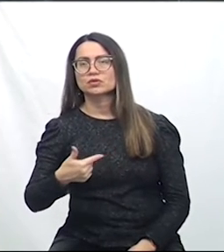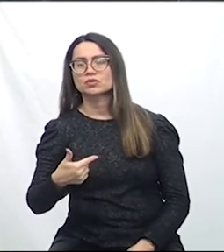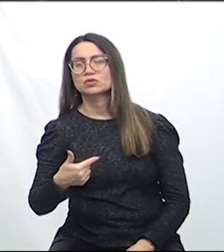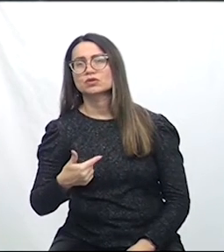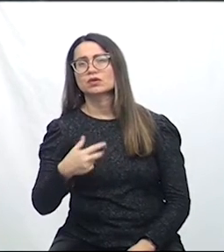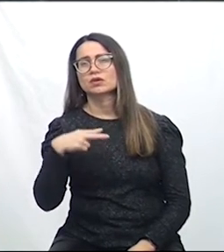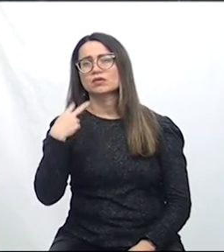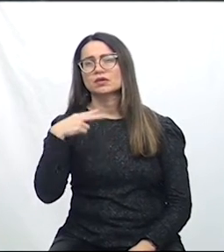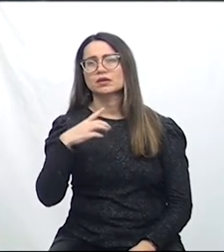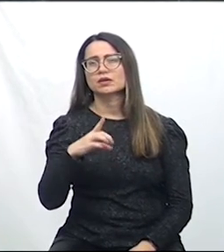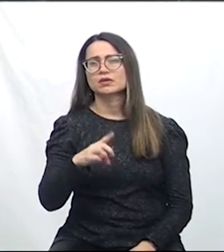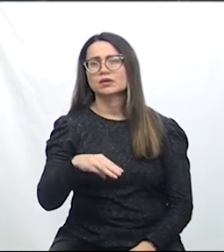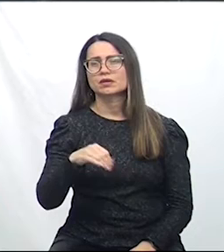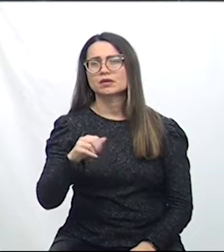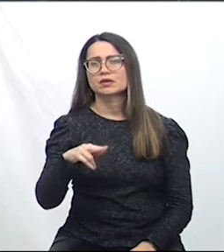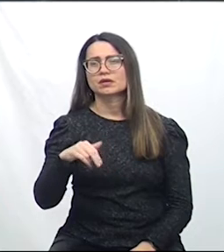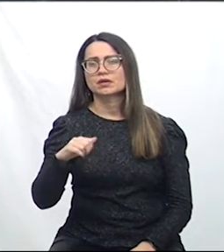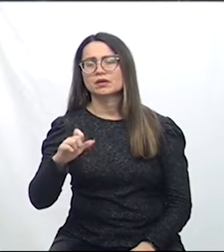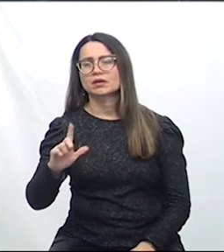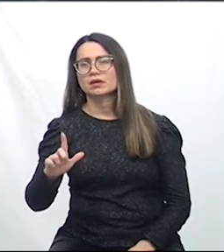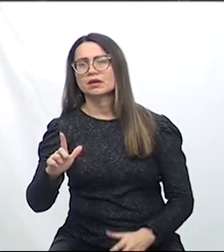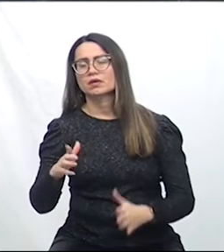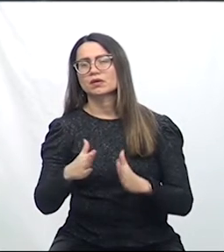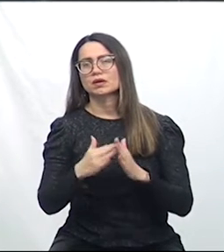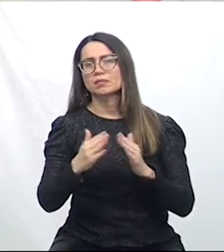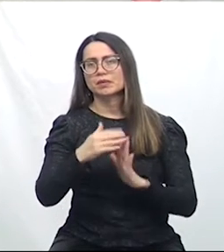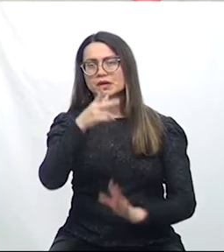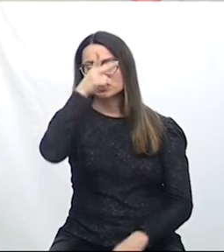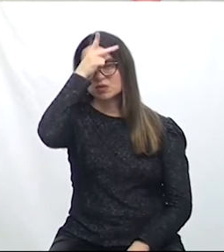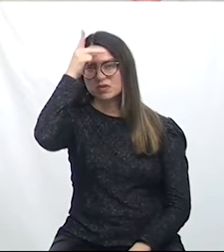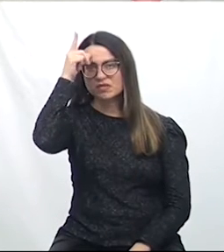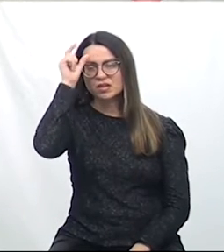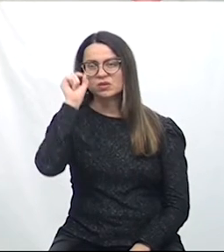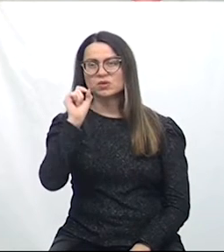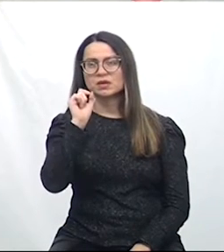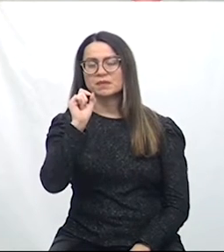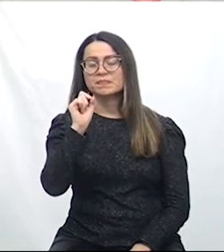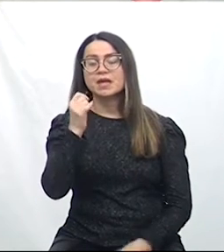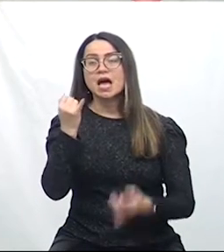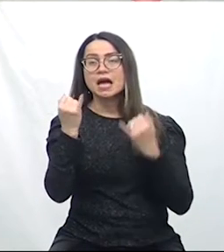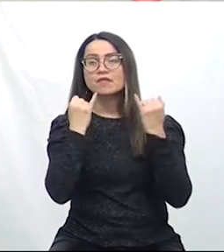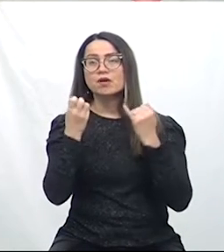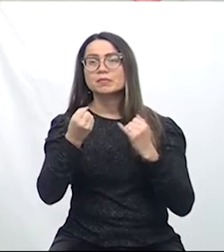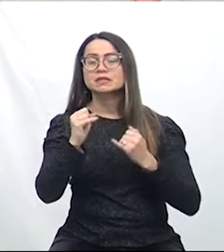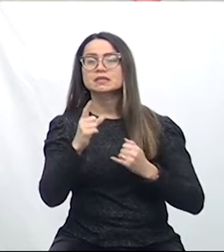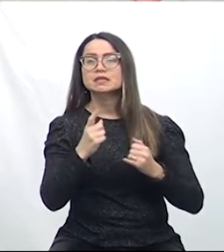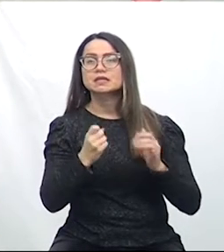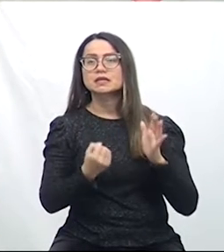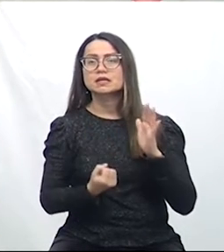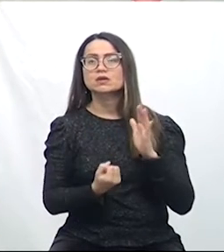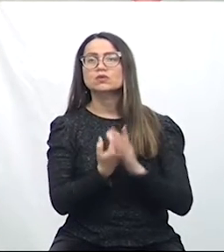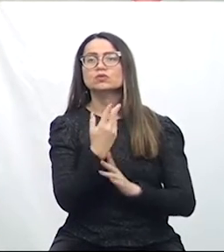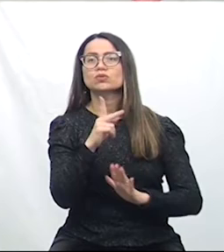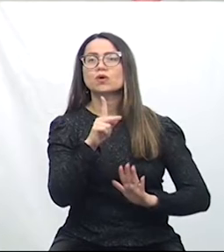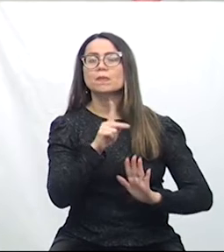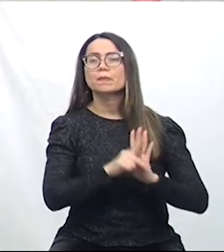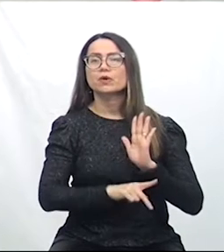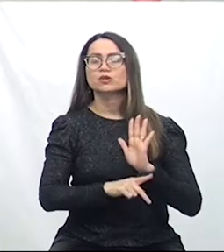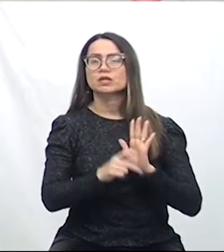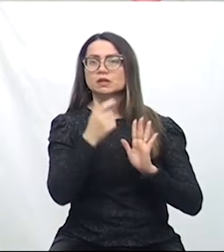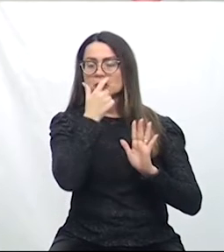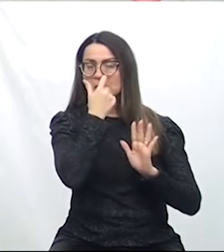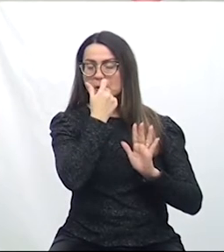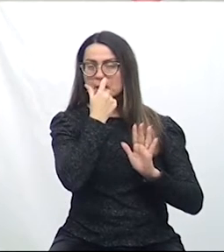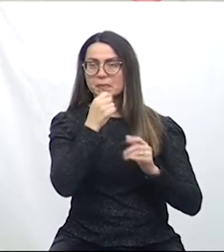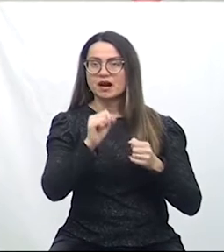Pierini, o autor, envia o expediente ao chefe do Poder Executivo Municipal para que informe se existe planejamento para realizar calçamento com camada